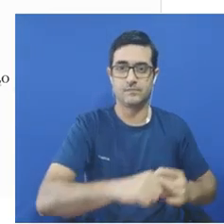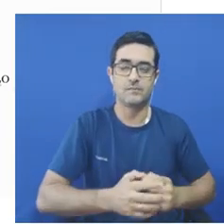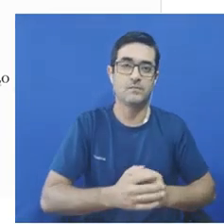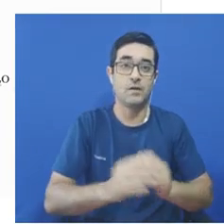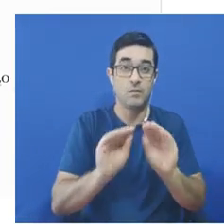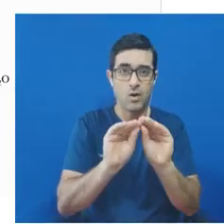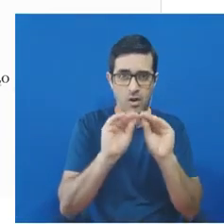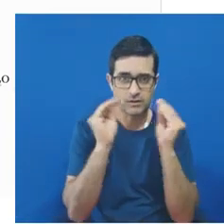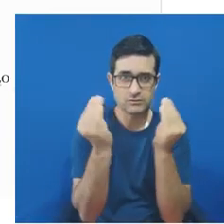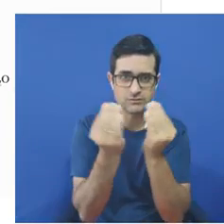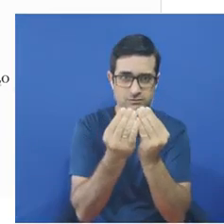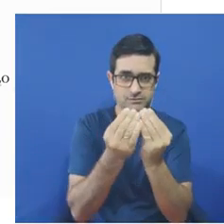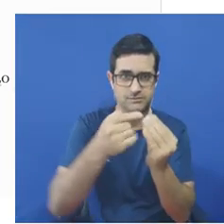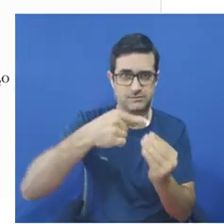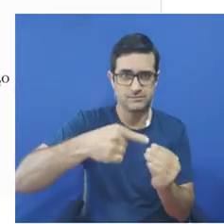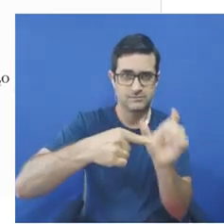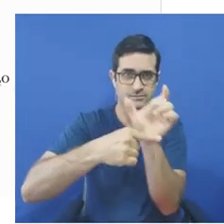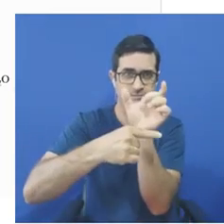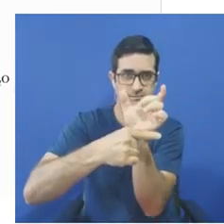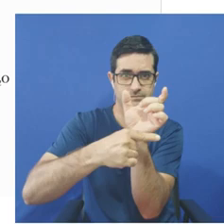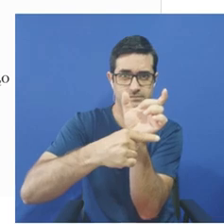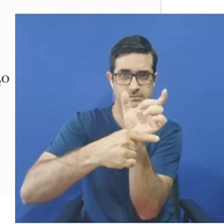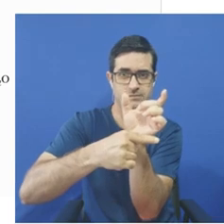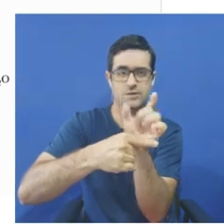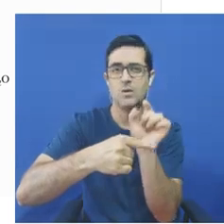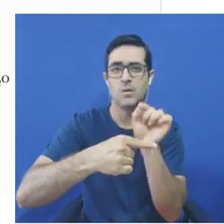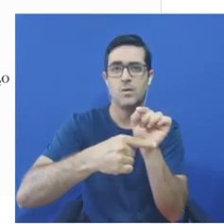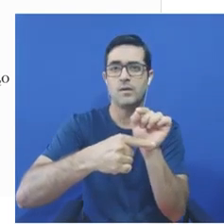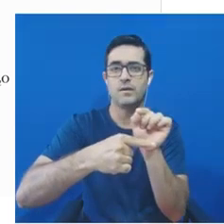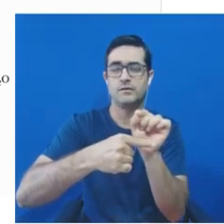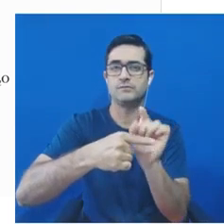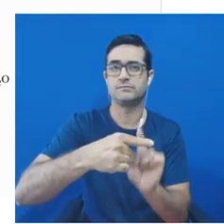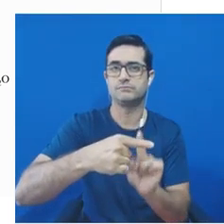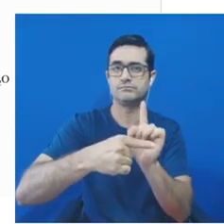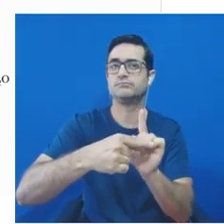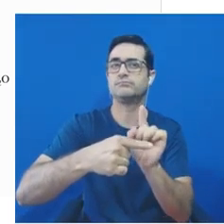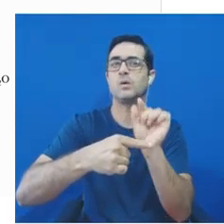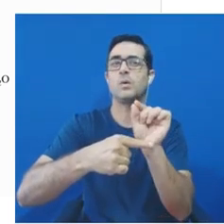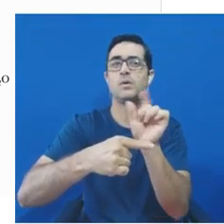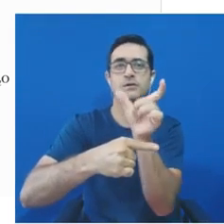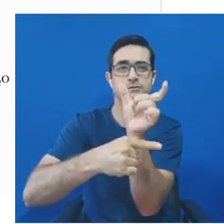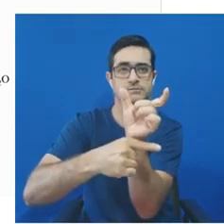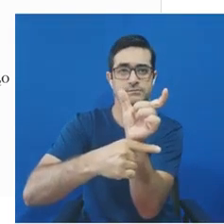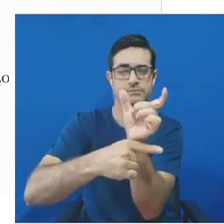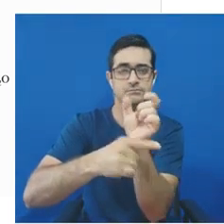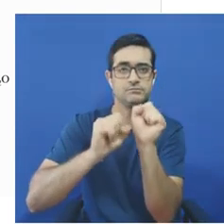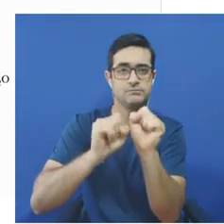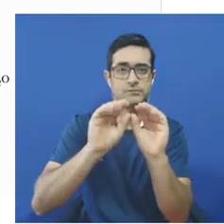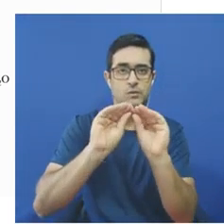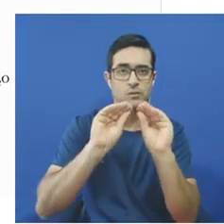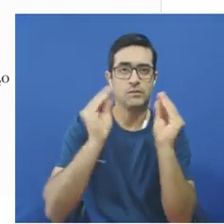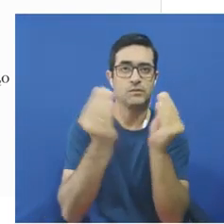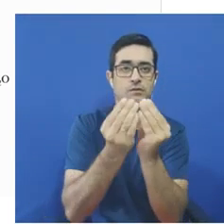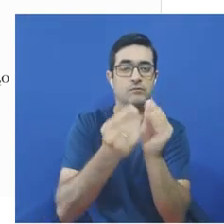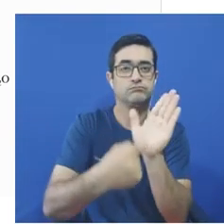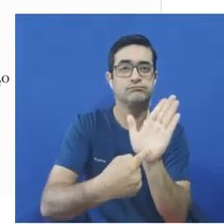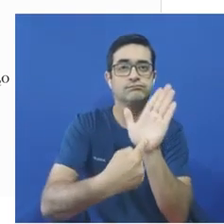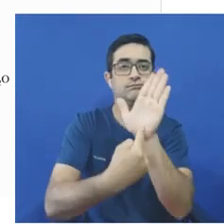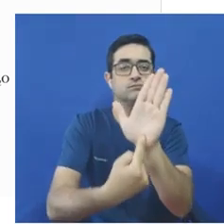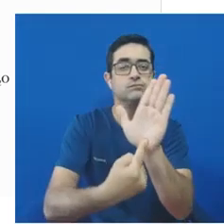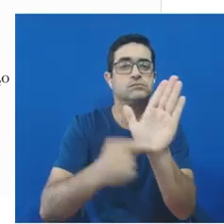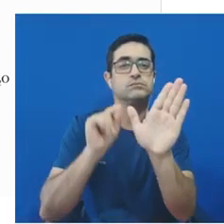acima, né, da seta, ela vai nos identificar em